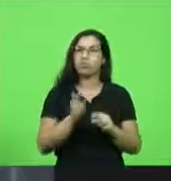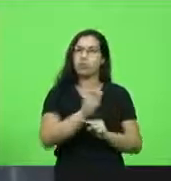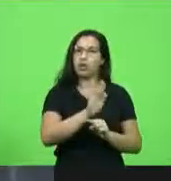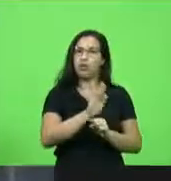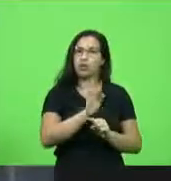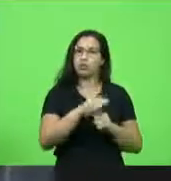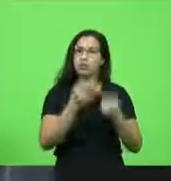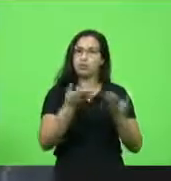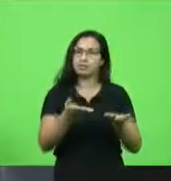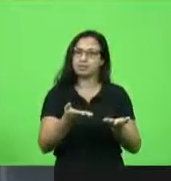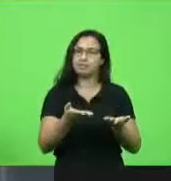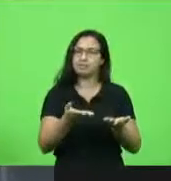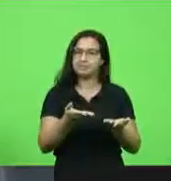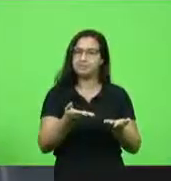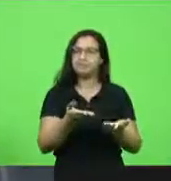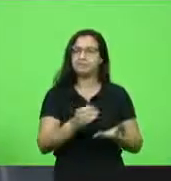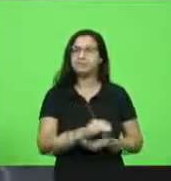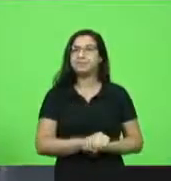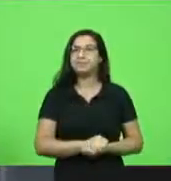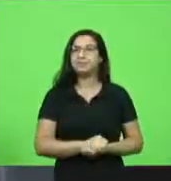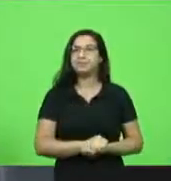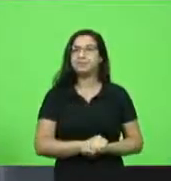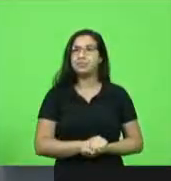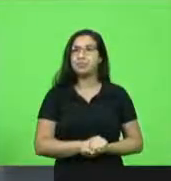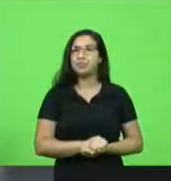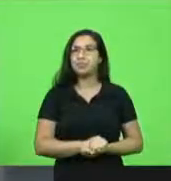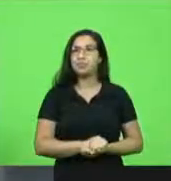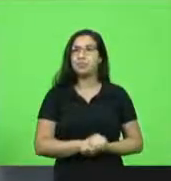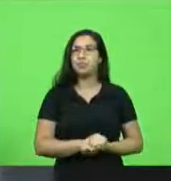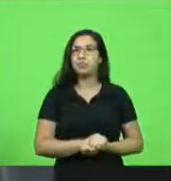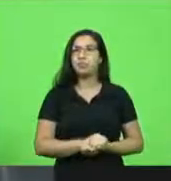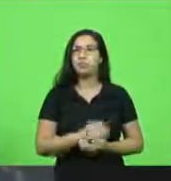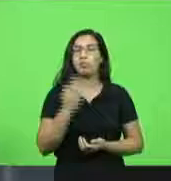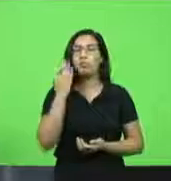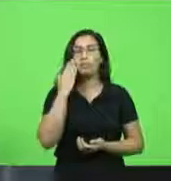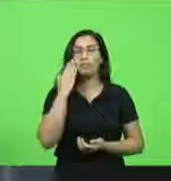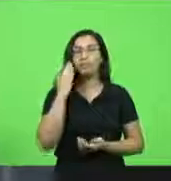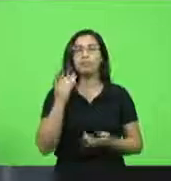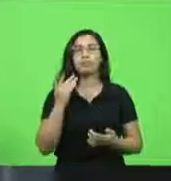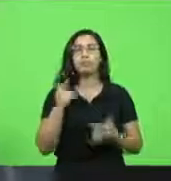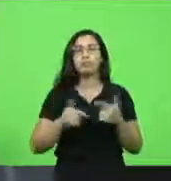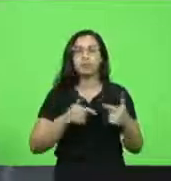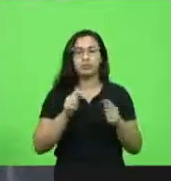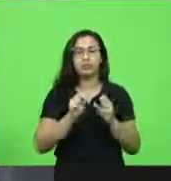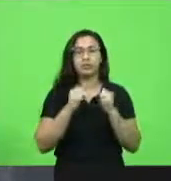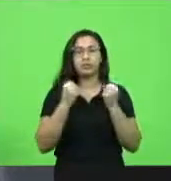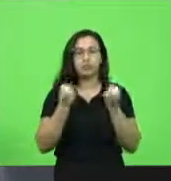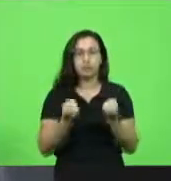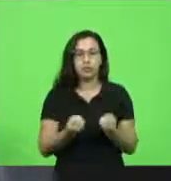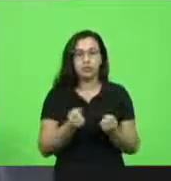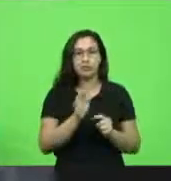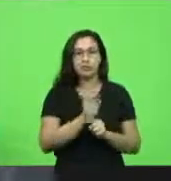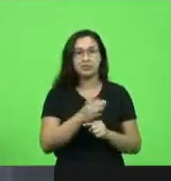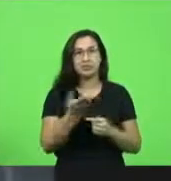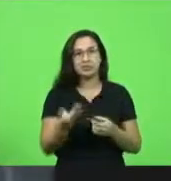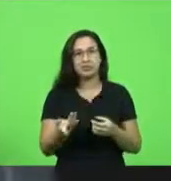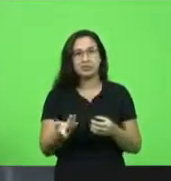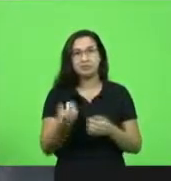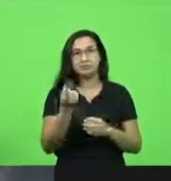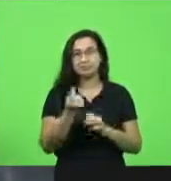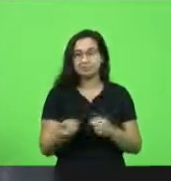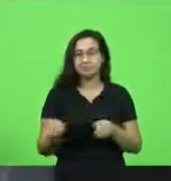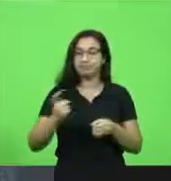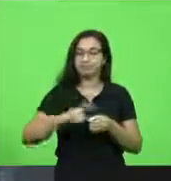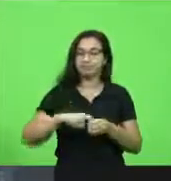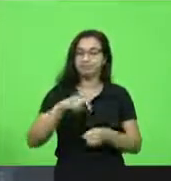gente fica feliz quando, através de habilidade, de trabalho, de esforço, consegue fazer esses recursos retornarem para o nosso